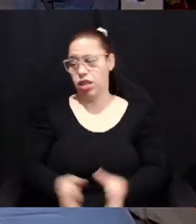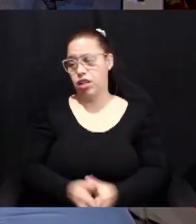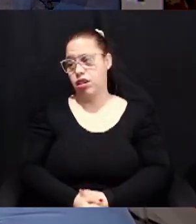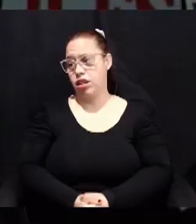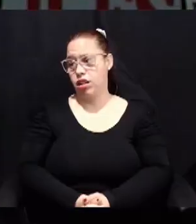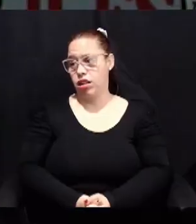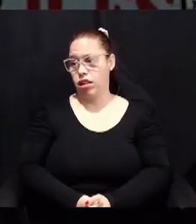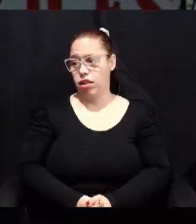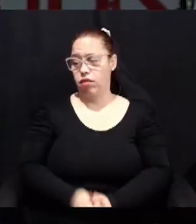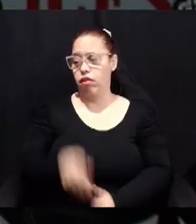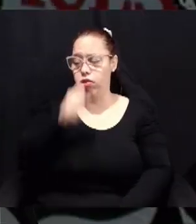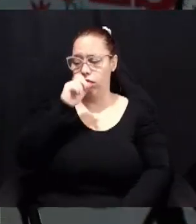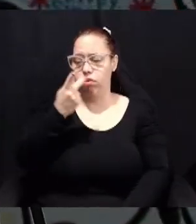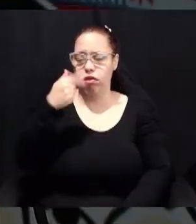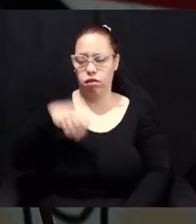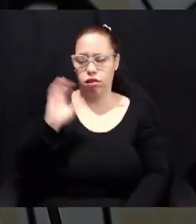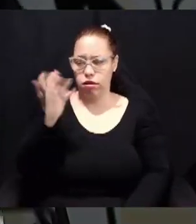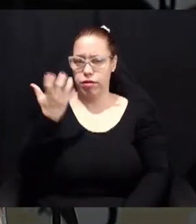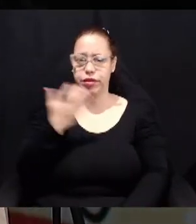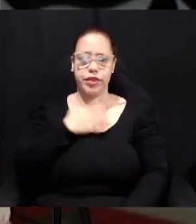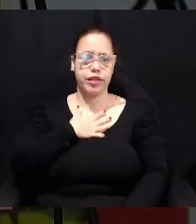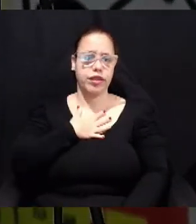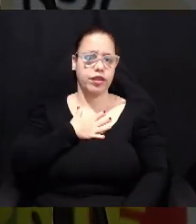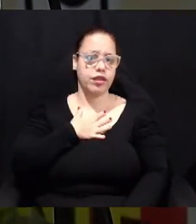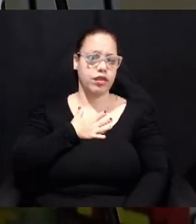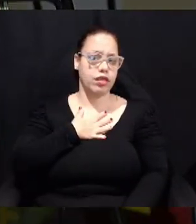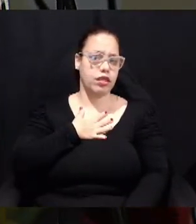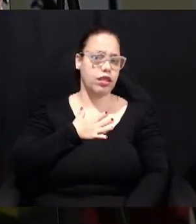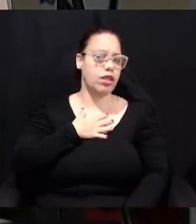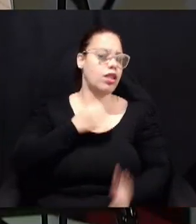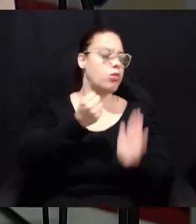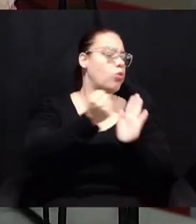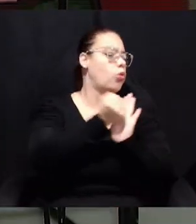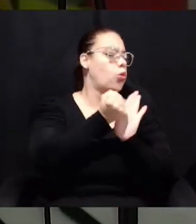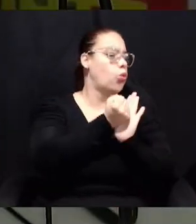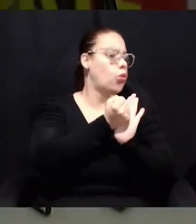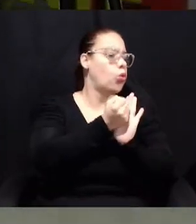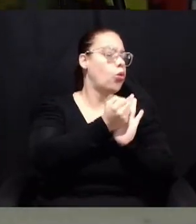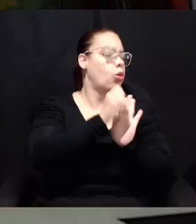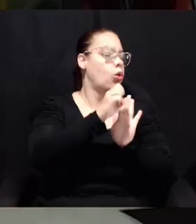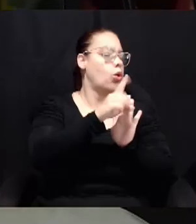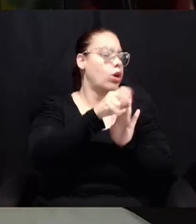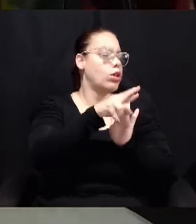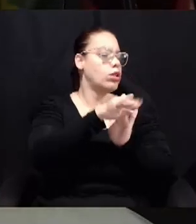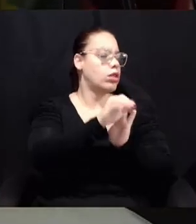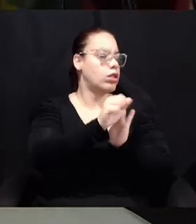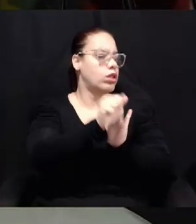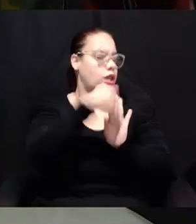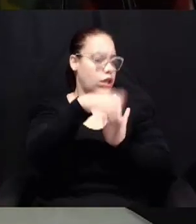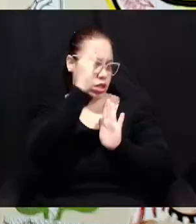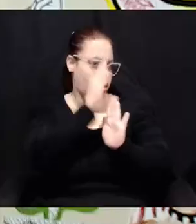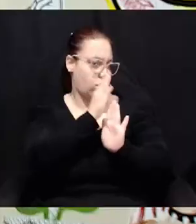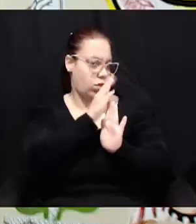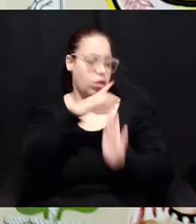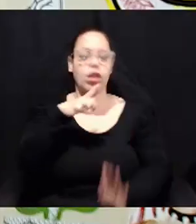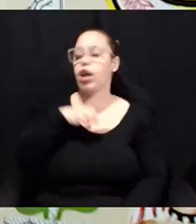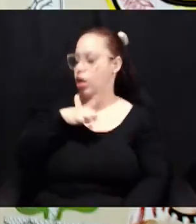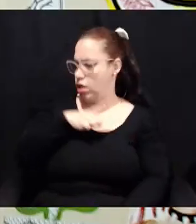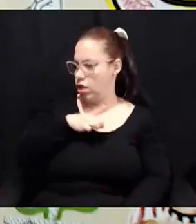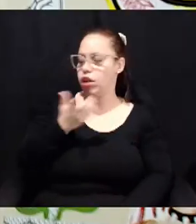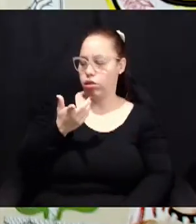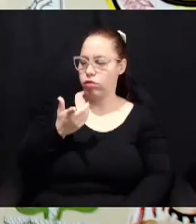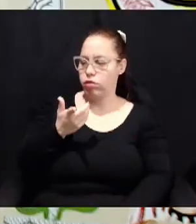acontecer, né? E como a Mistifório, tem muita editora que produz apenas quadrinho nacional? Tem bastante